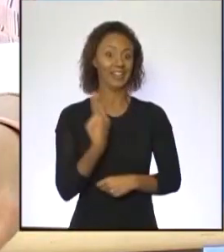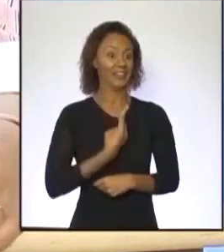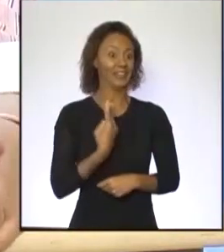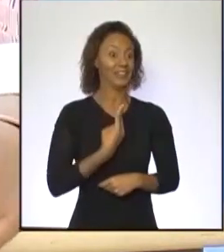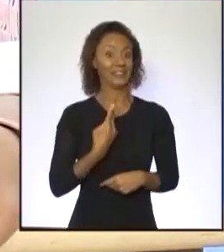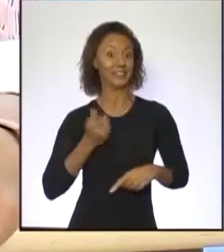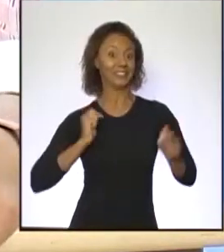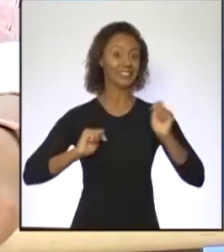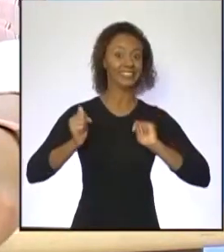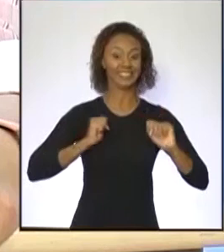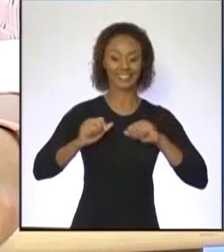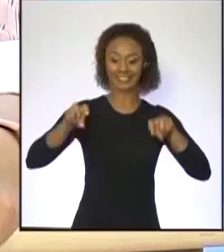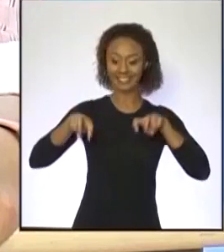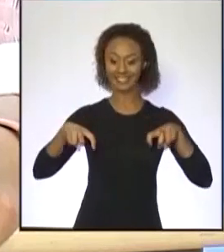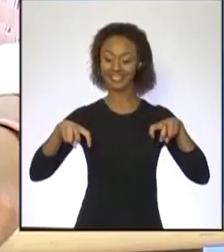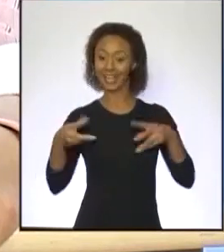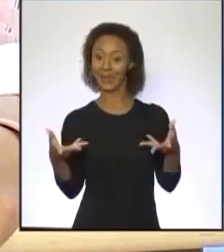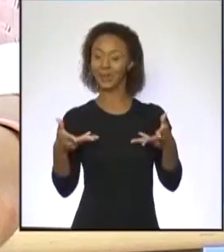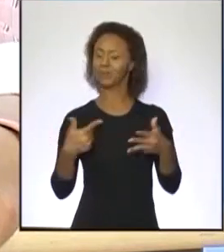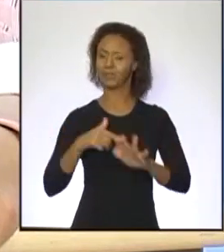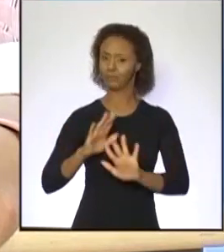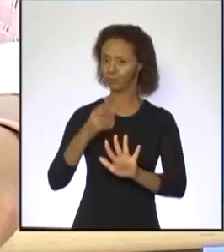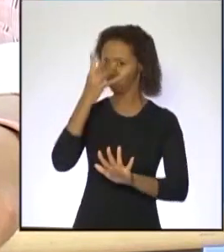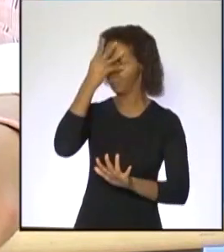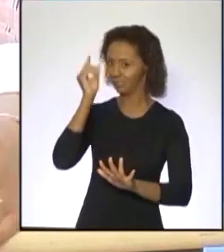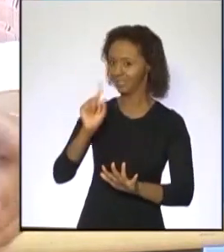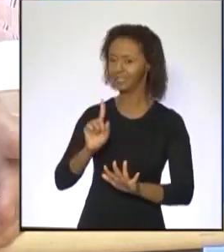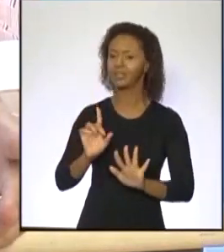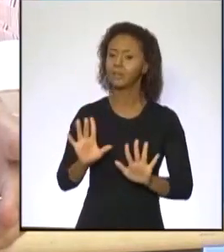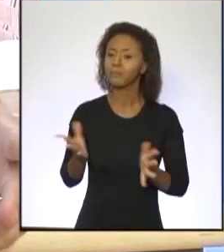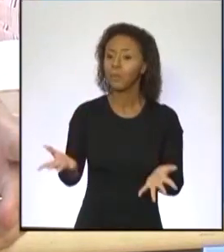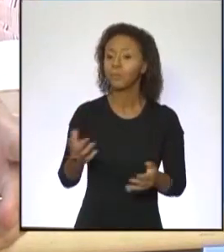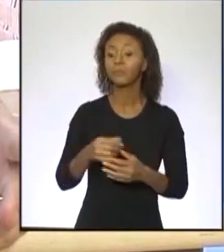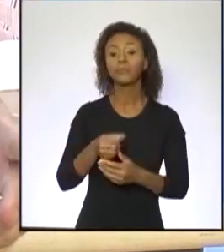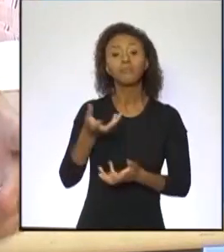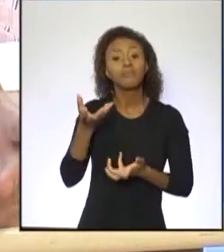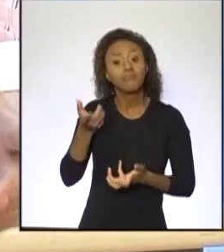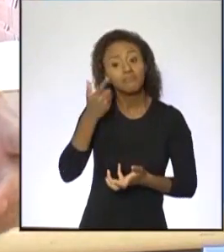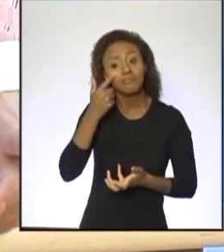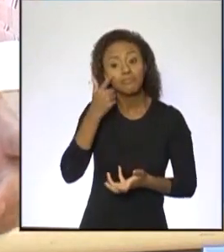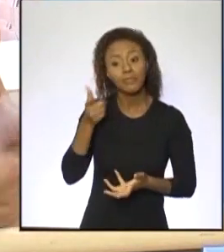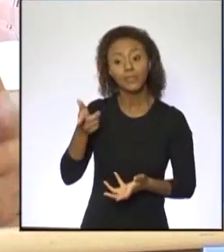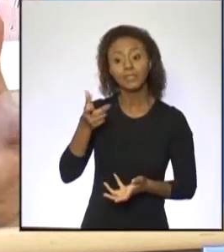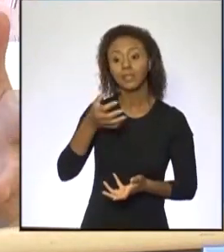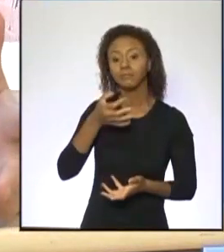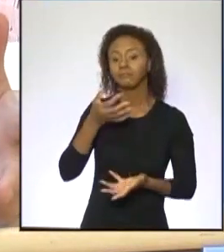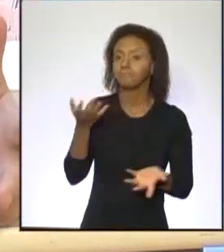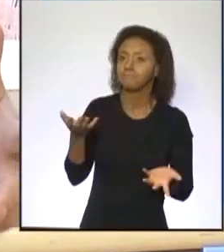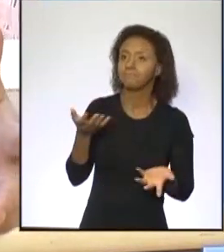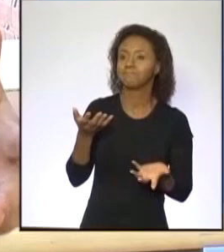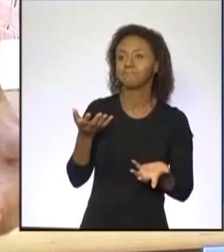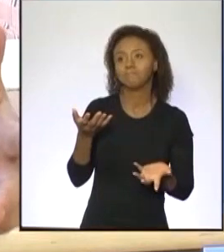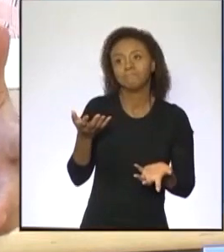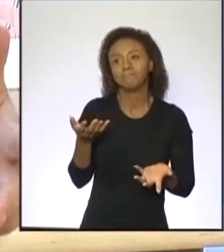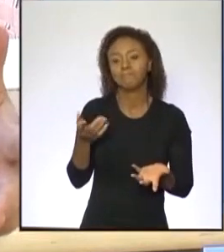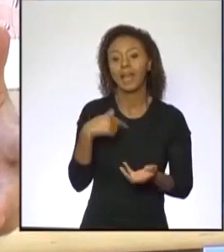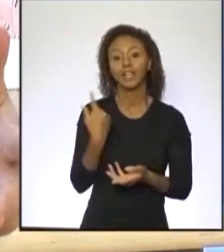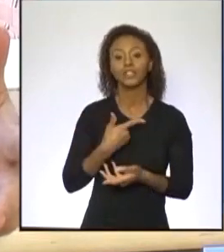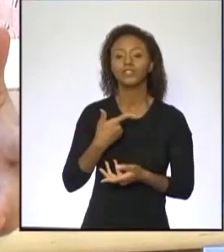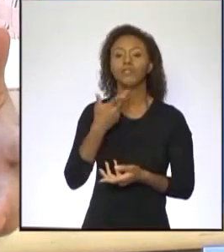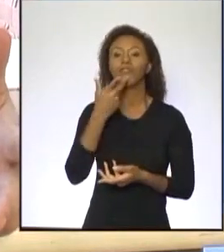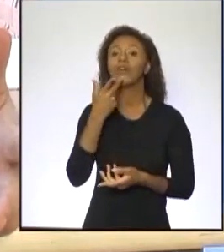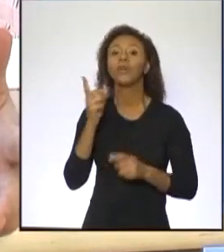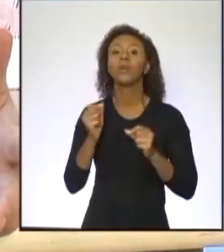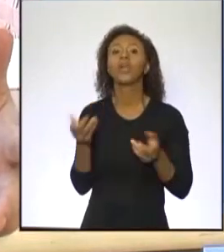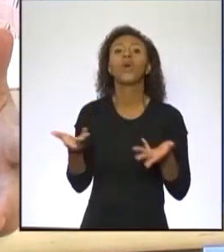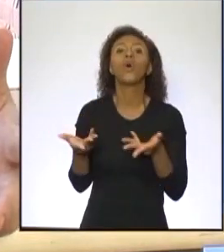aqui, mas não, de forma alguma. Kátia, eu acho que seria legal eu comentar uma coisa que a gente já conversou sobre o